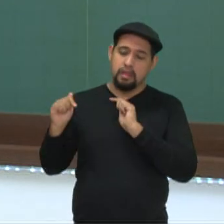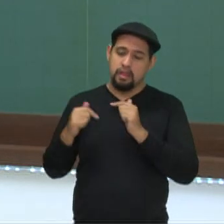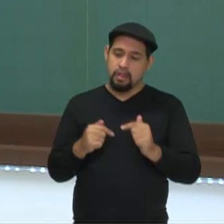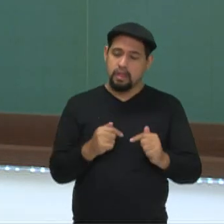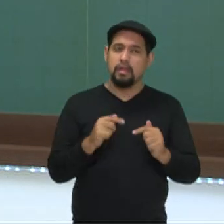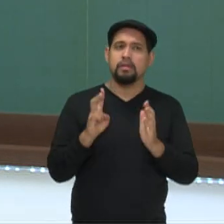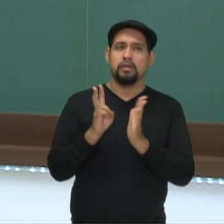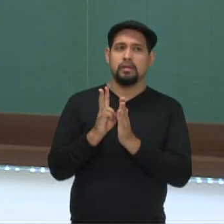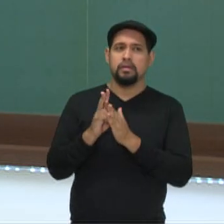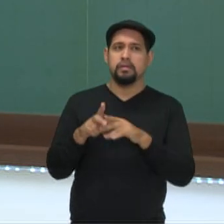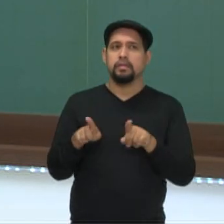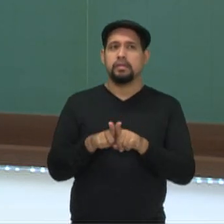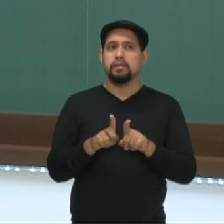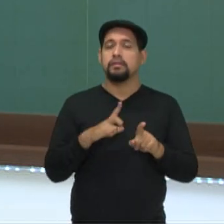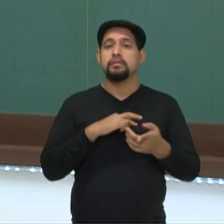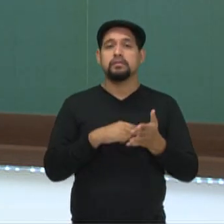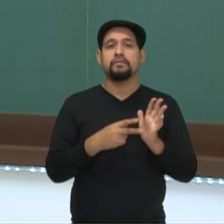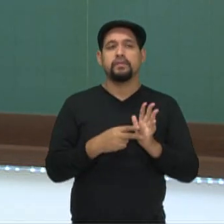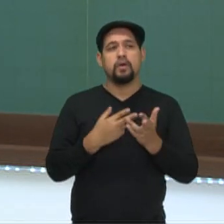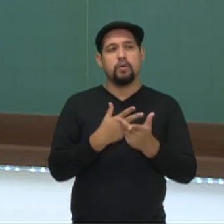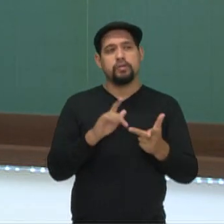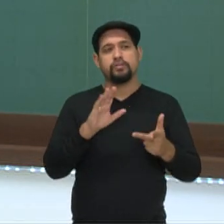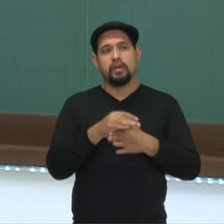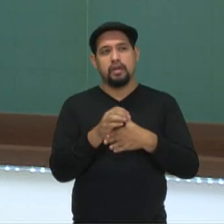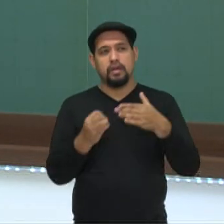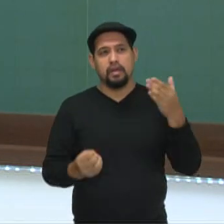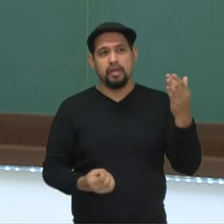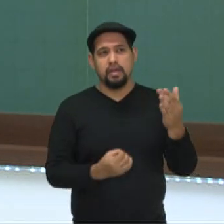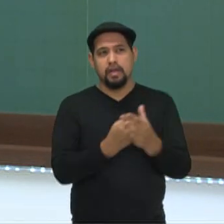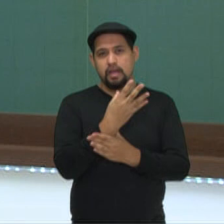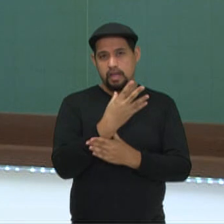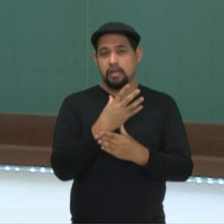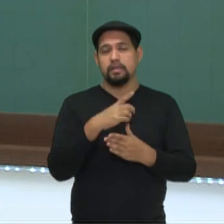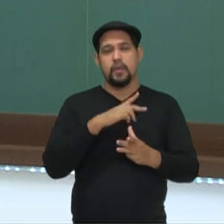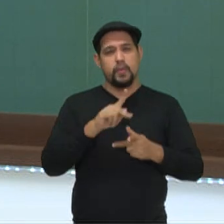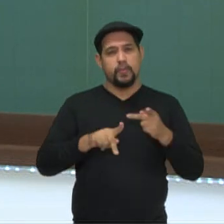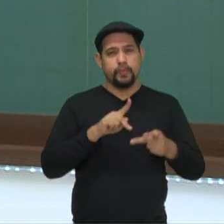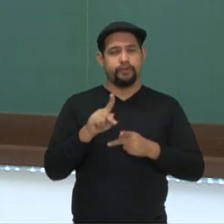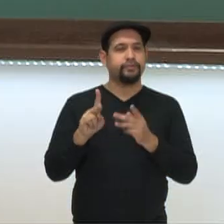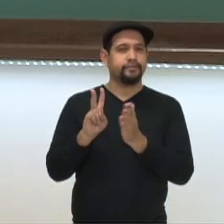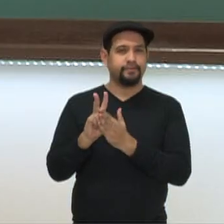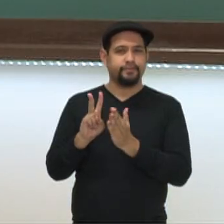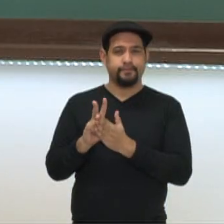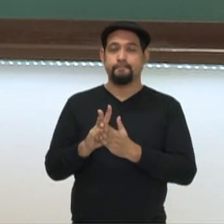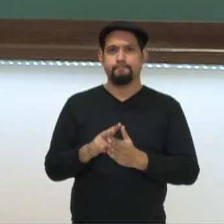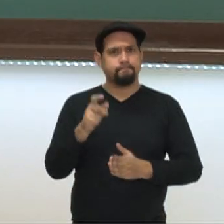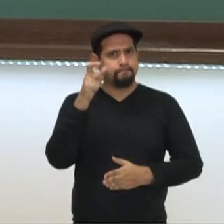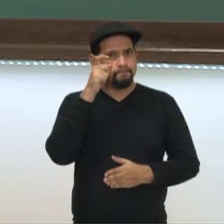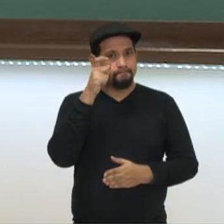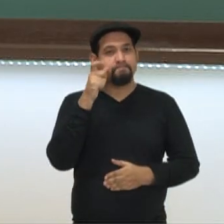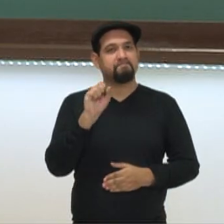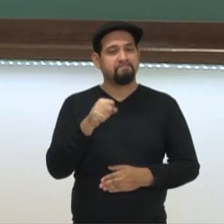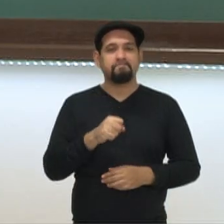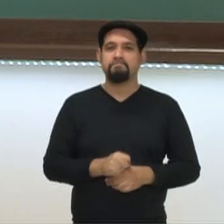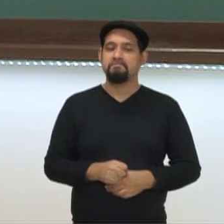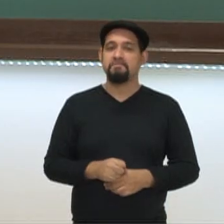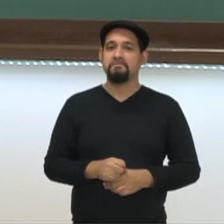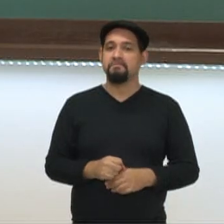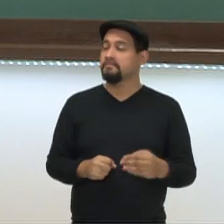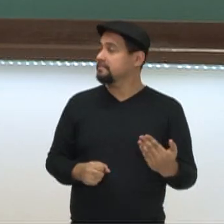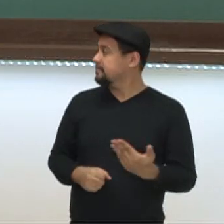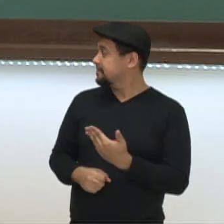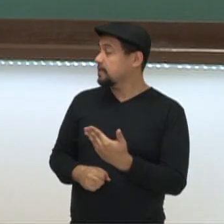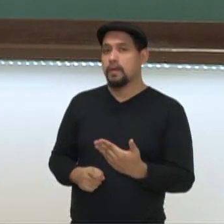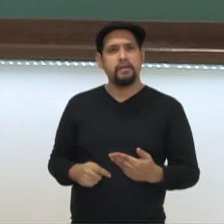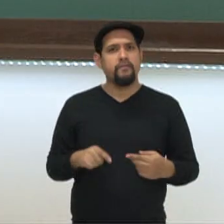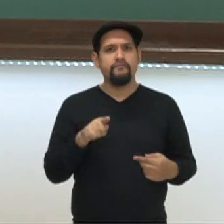indígena e então são templos construídos dentro da tradição dos povos indígenas. Muito interessante, né? Por isso que eu digo que